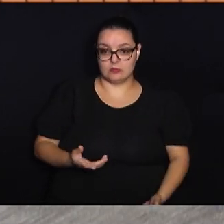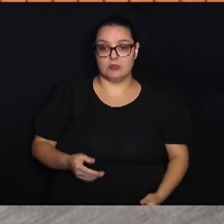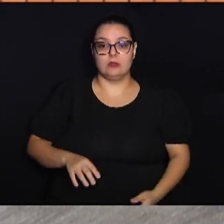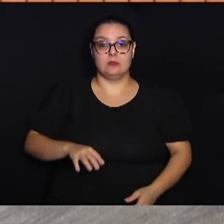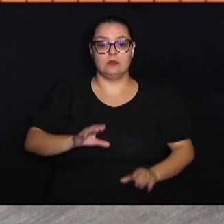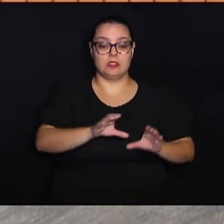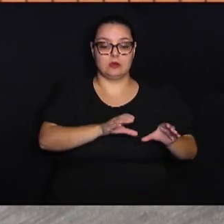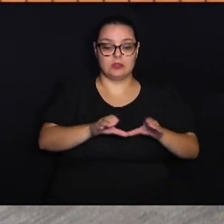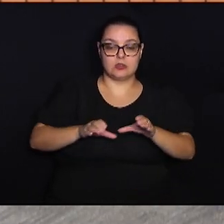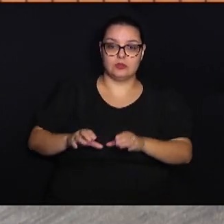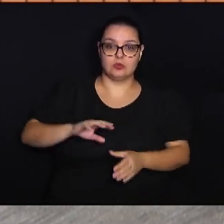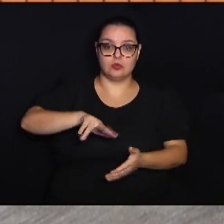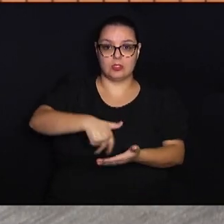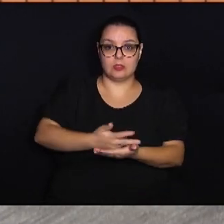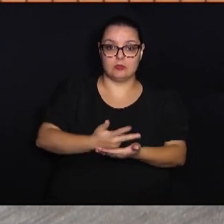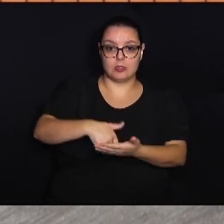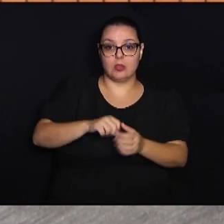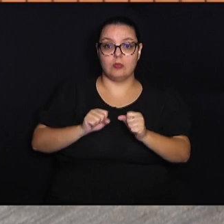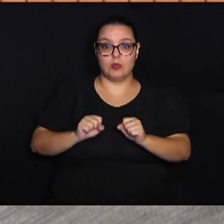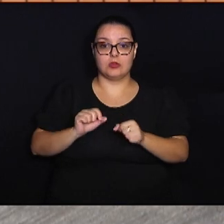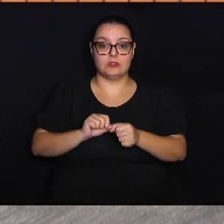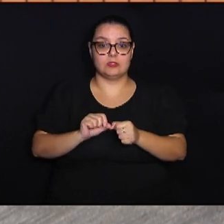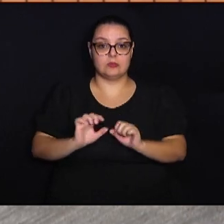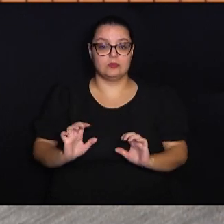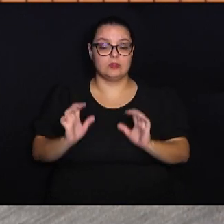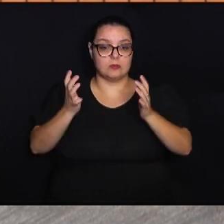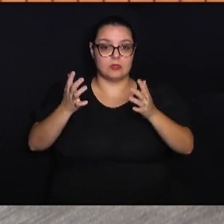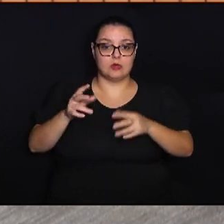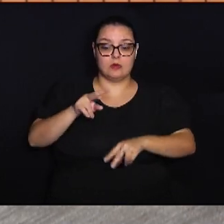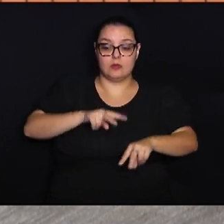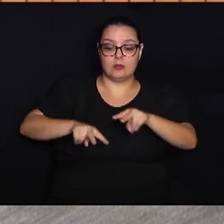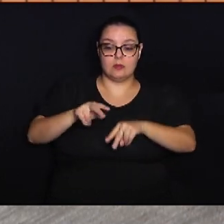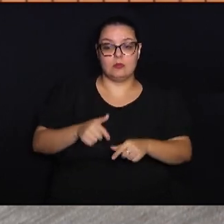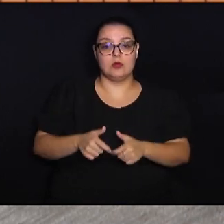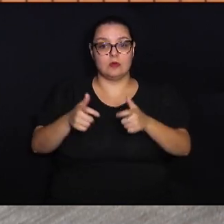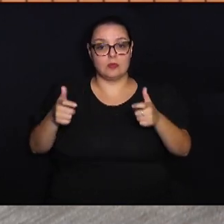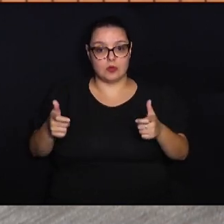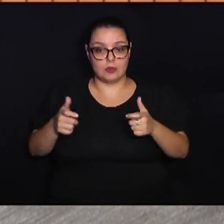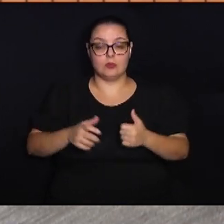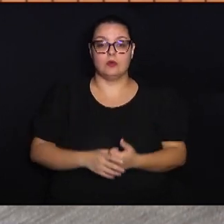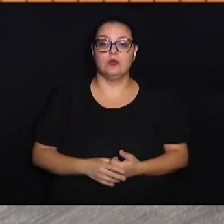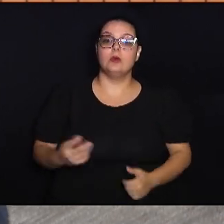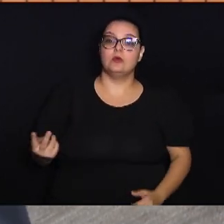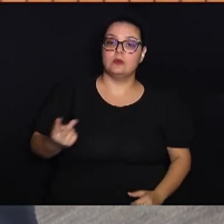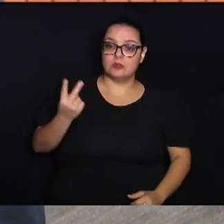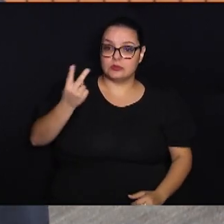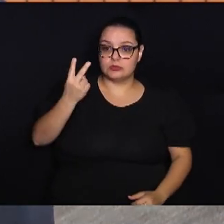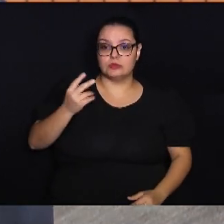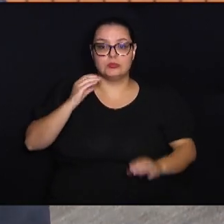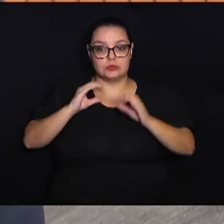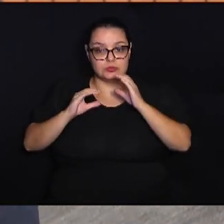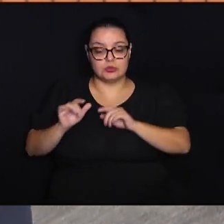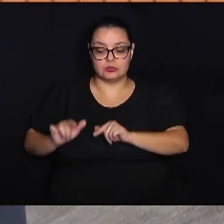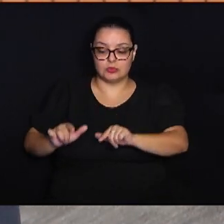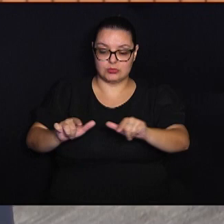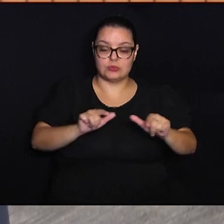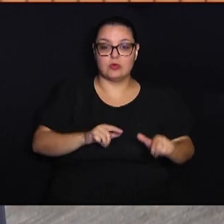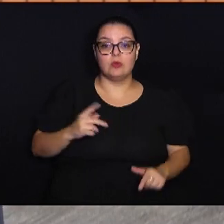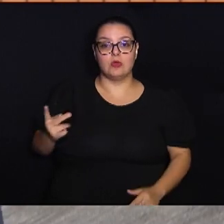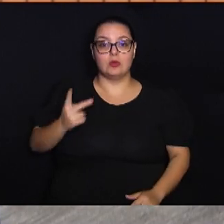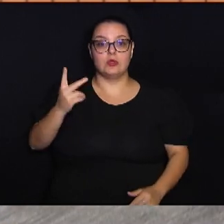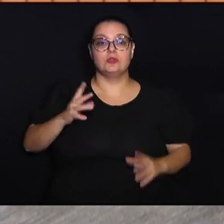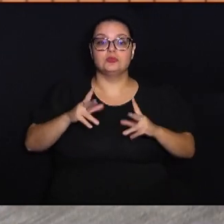passam também a conhecer essa festa tão tradicional para a região. As duas moradoras da região, as donas de casa Janete e Lucinéia,